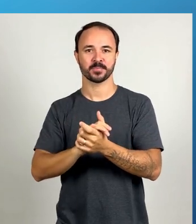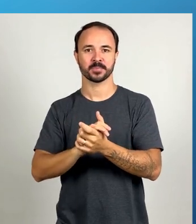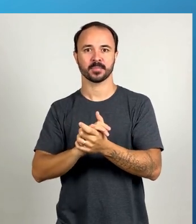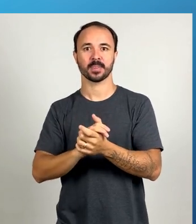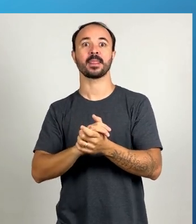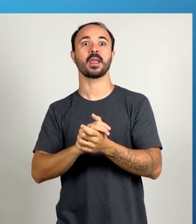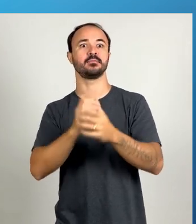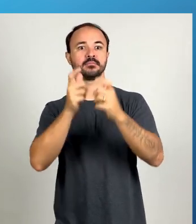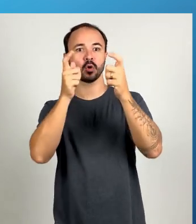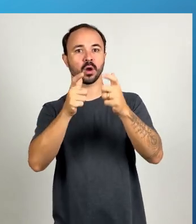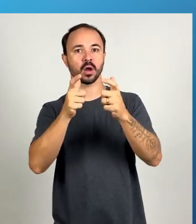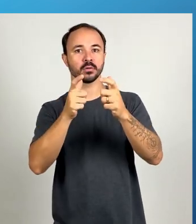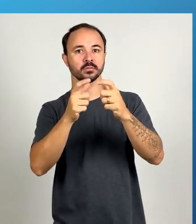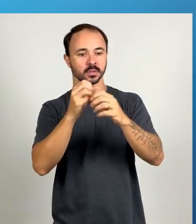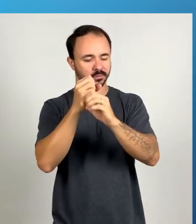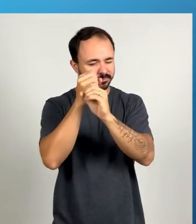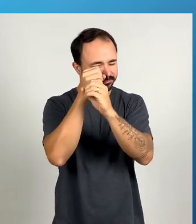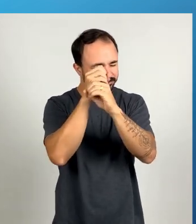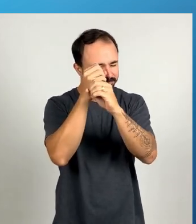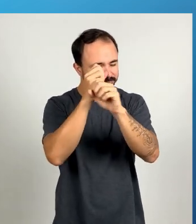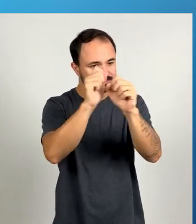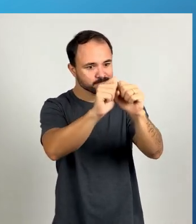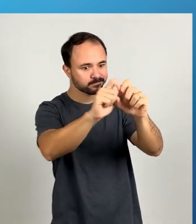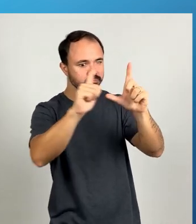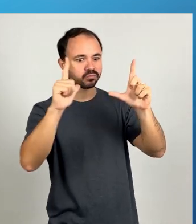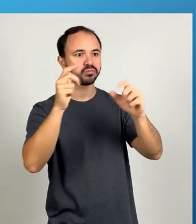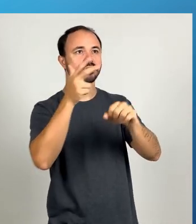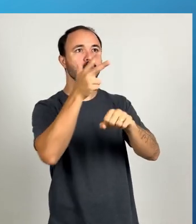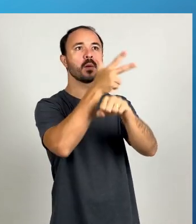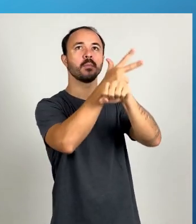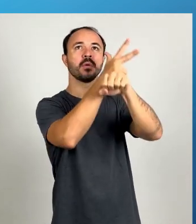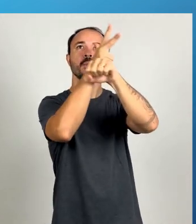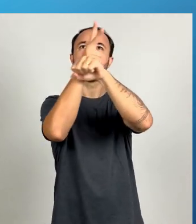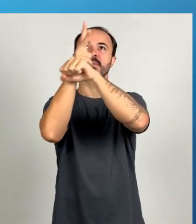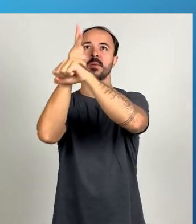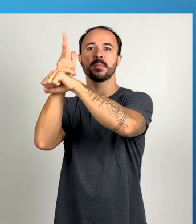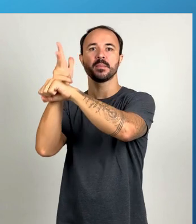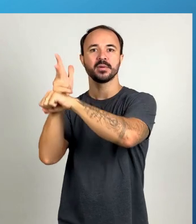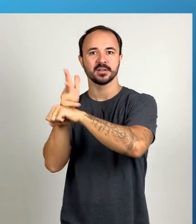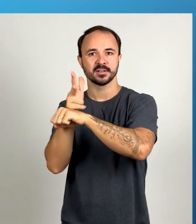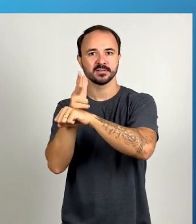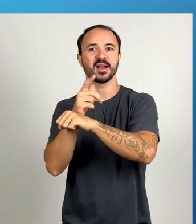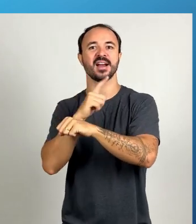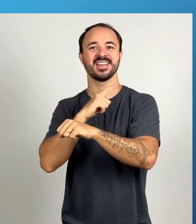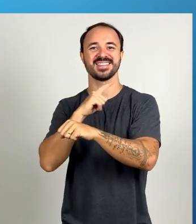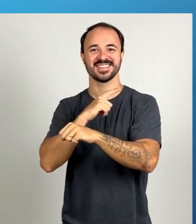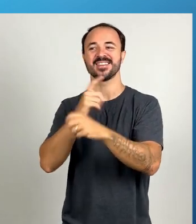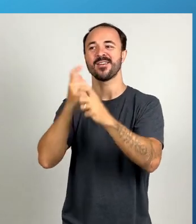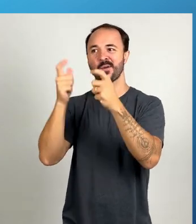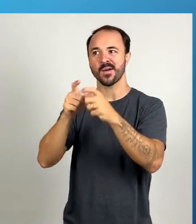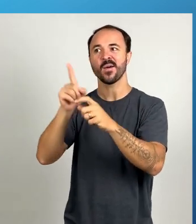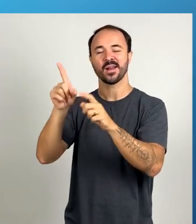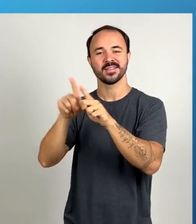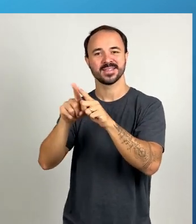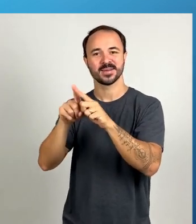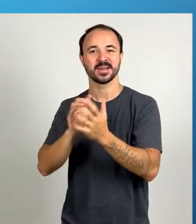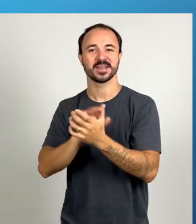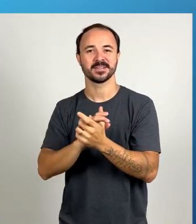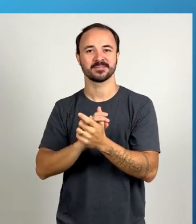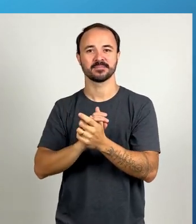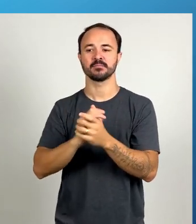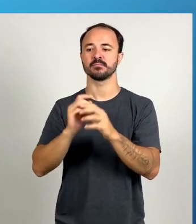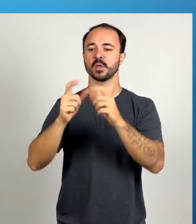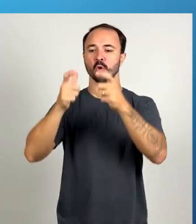um observatório espacial chamado Greenwich, por isso que a linha tem esse nome. A longitude 0 grau